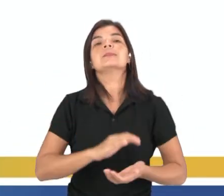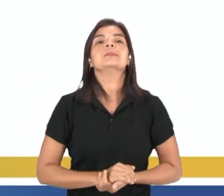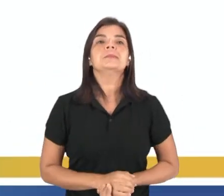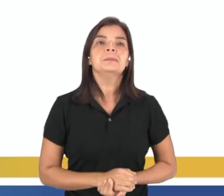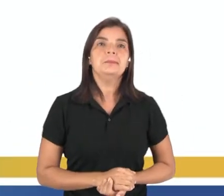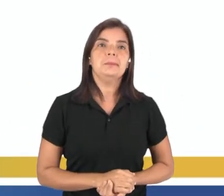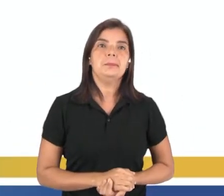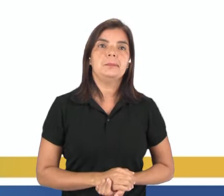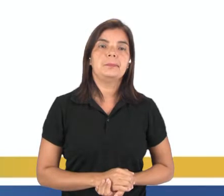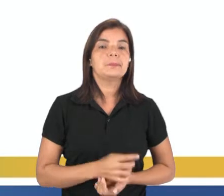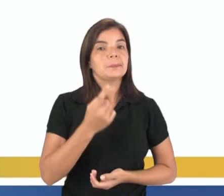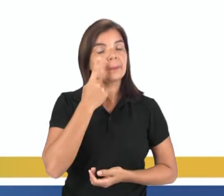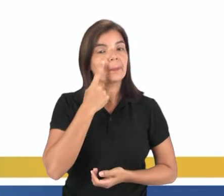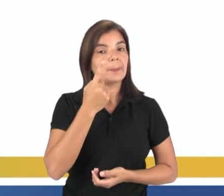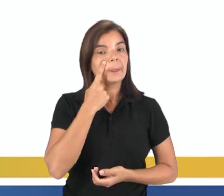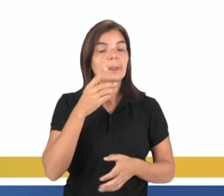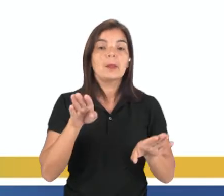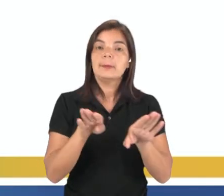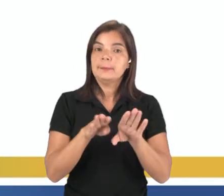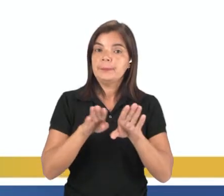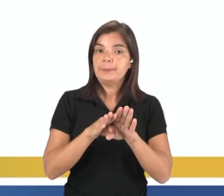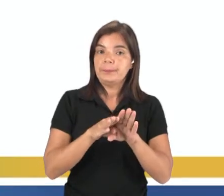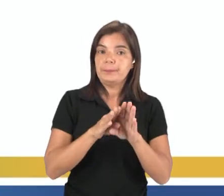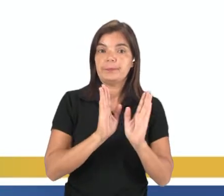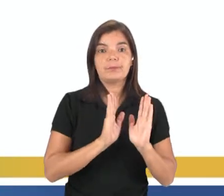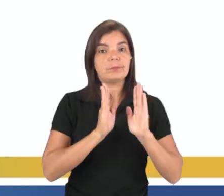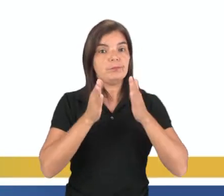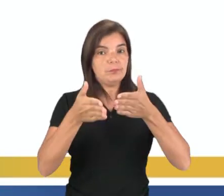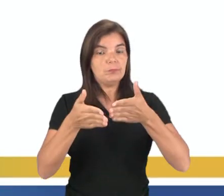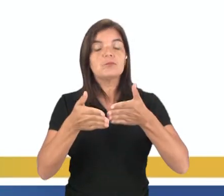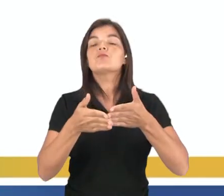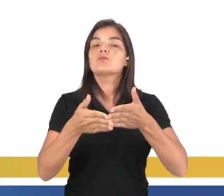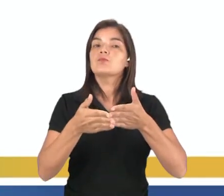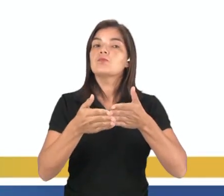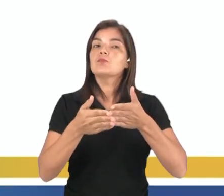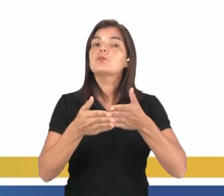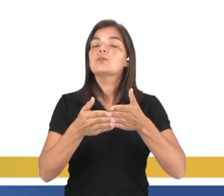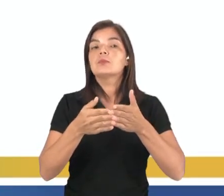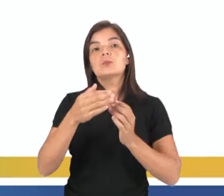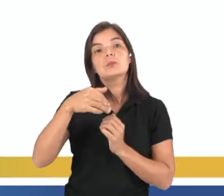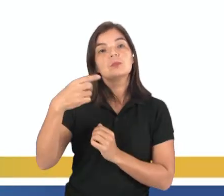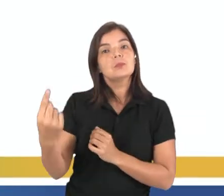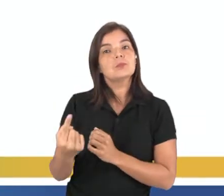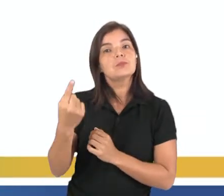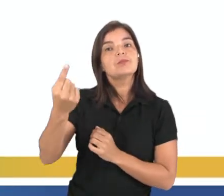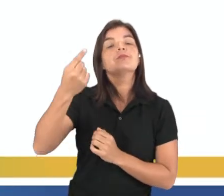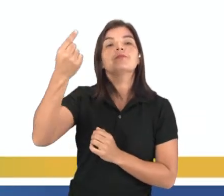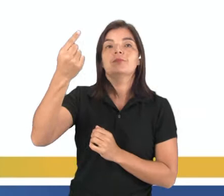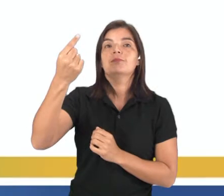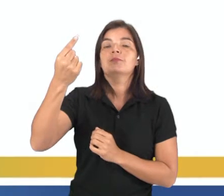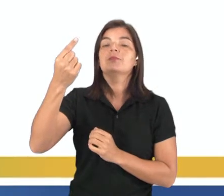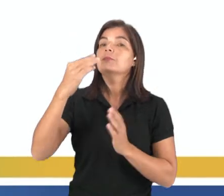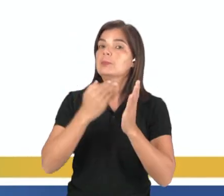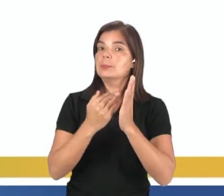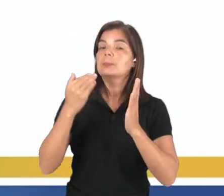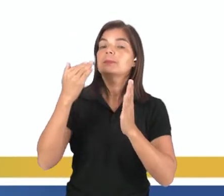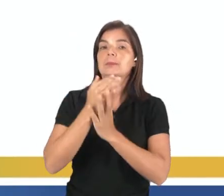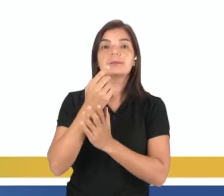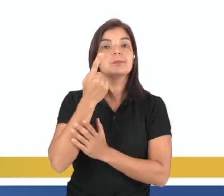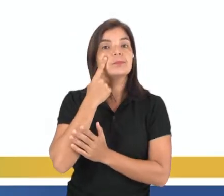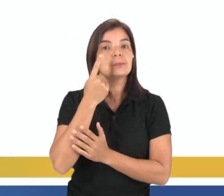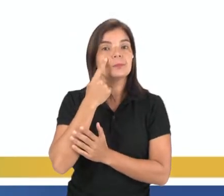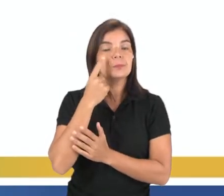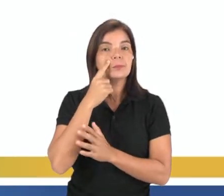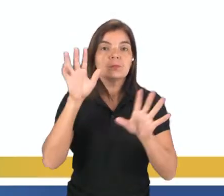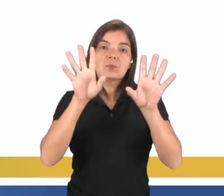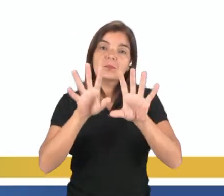tá? Vejam que elas caminham em direção aos polos, tá? Elas caminham em altitudes maiores, tá? Porque a gente vai ver que